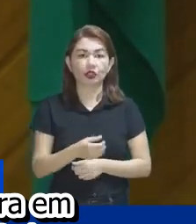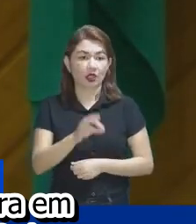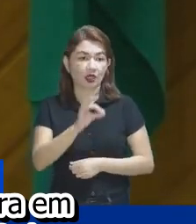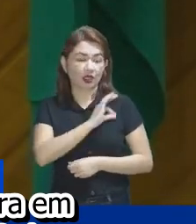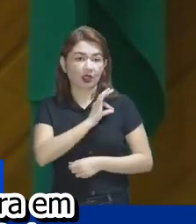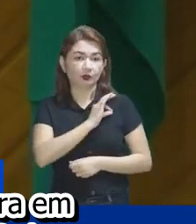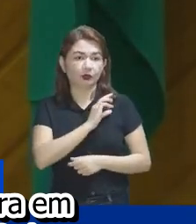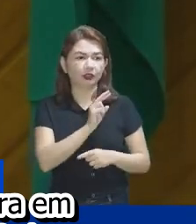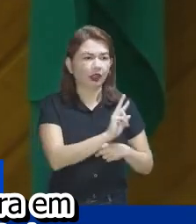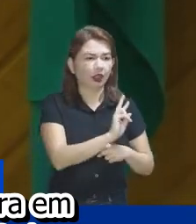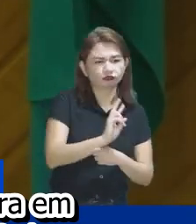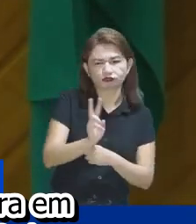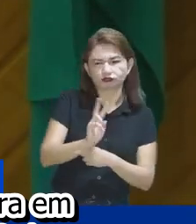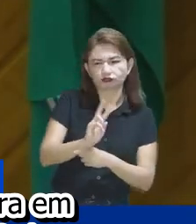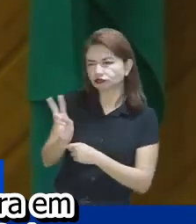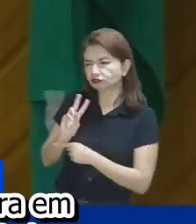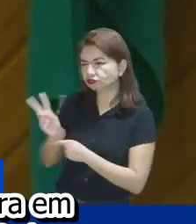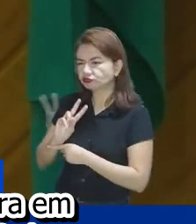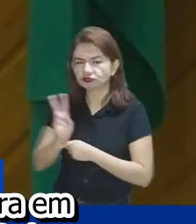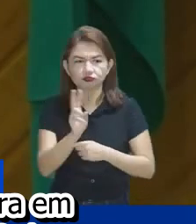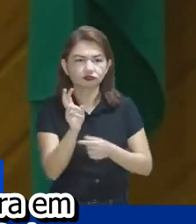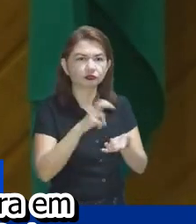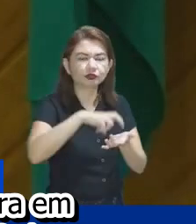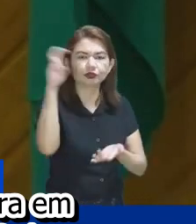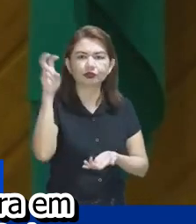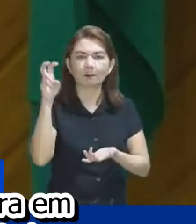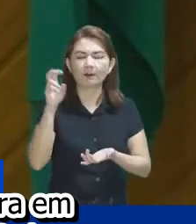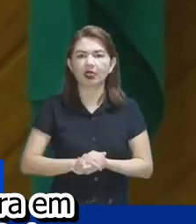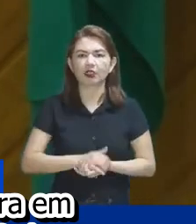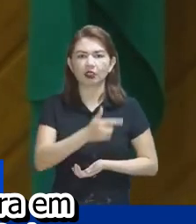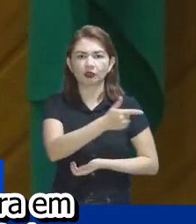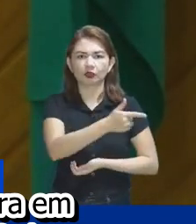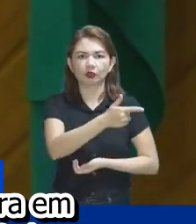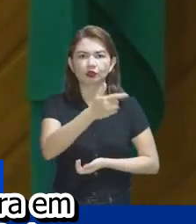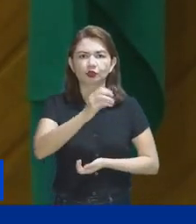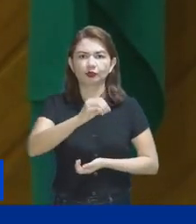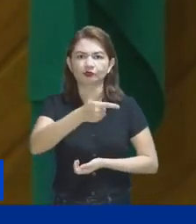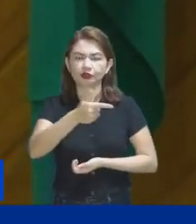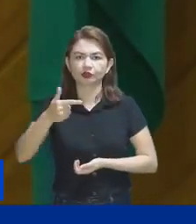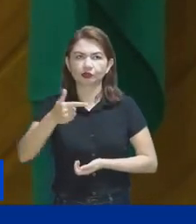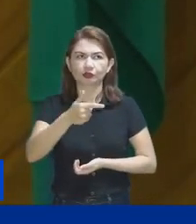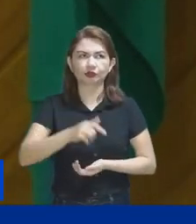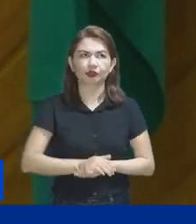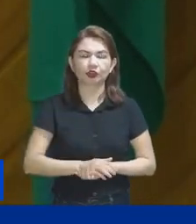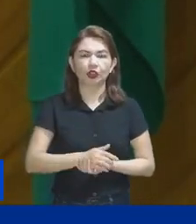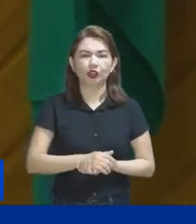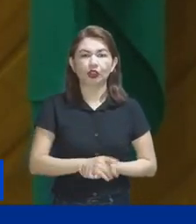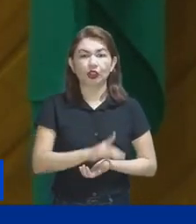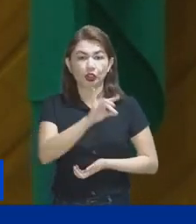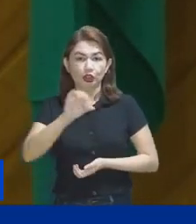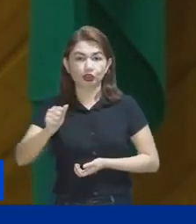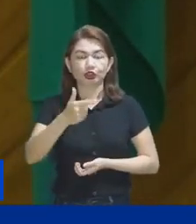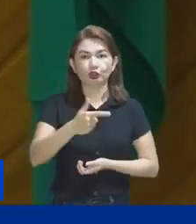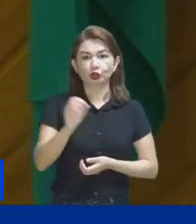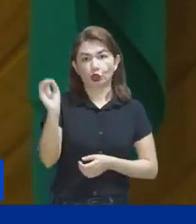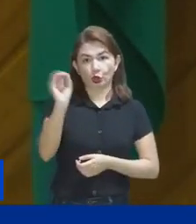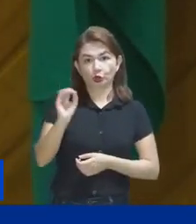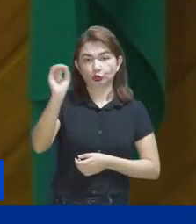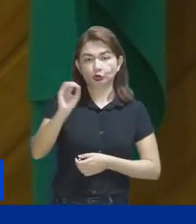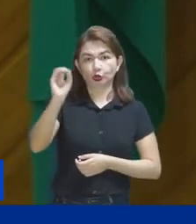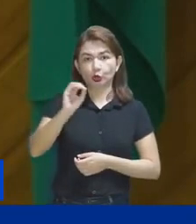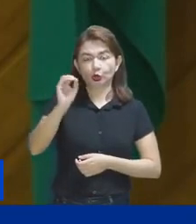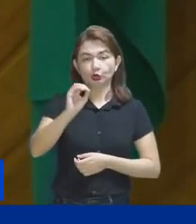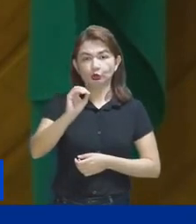pela manhã, no primeiro turno das eleições de 2022, ou seja, dia 2 de outubro de 2022, na zona norte